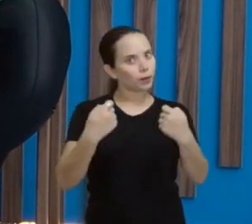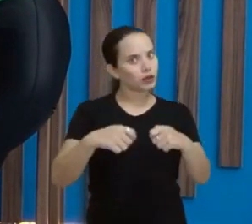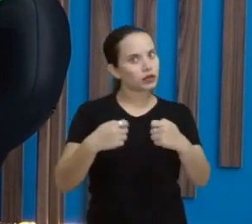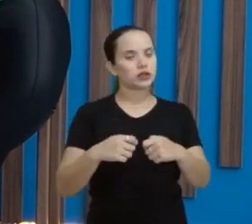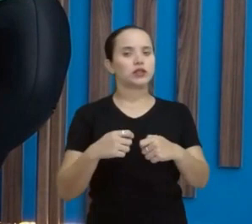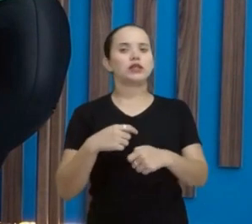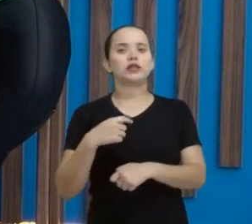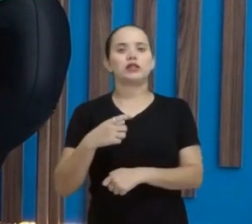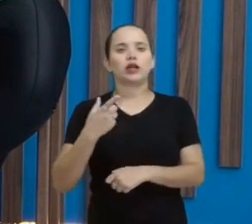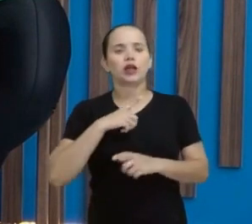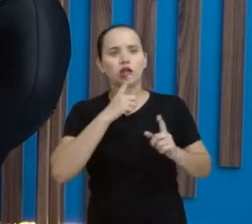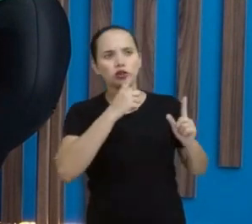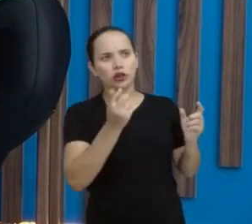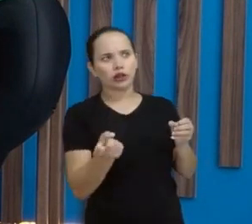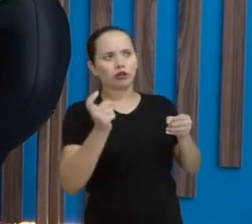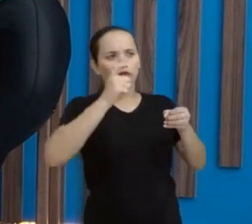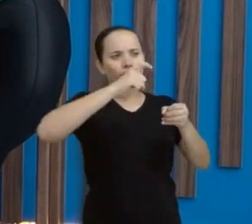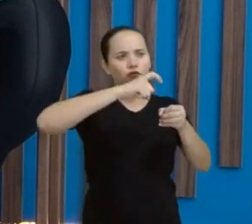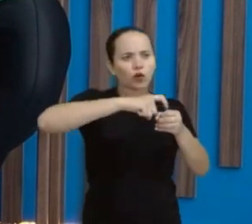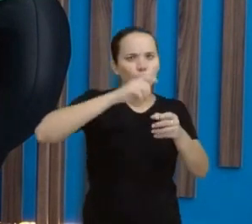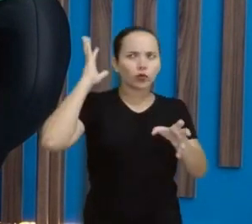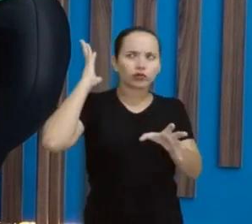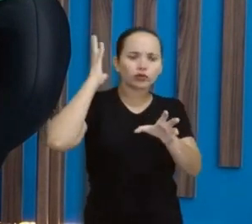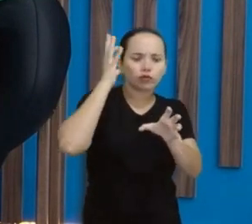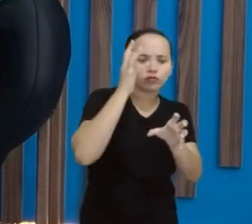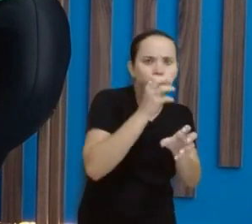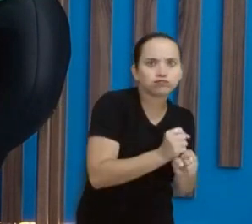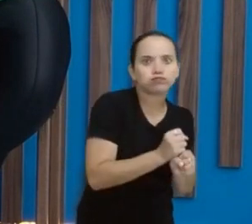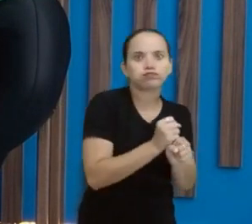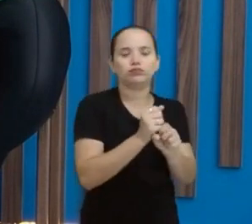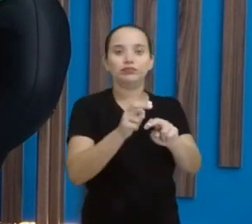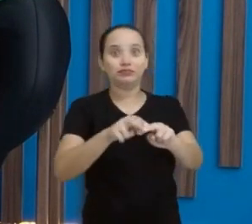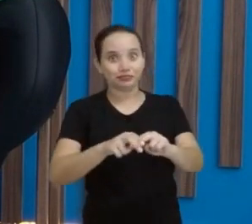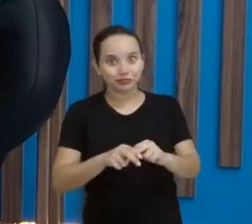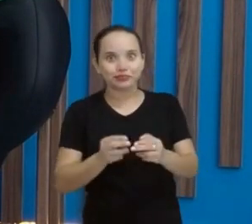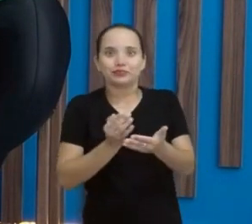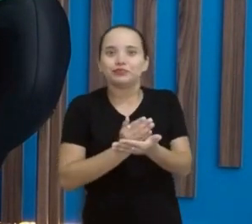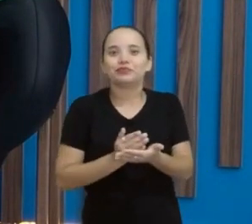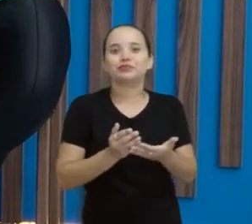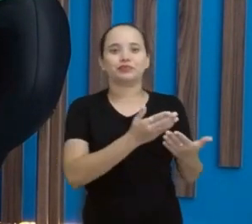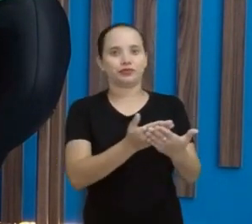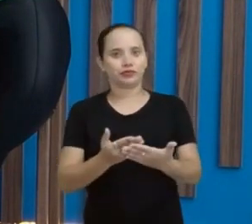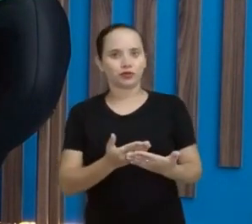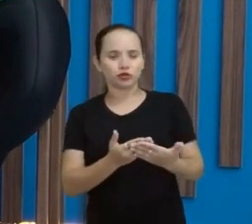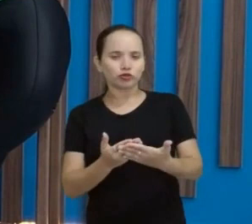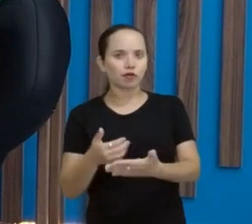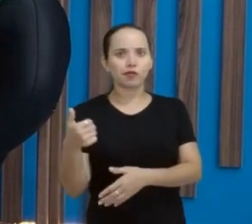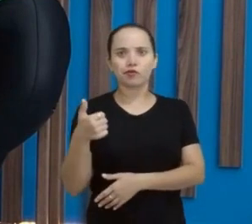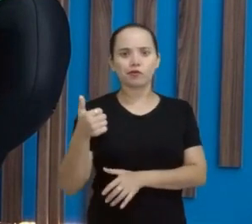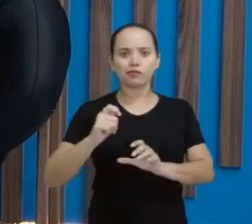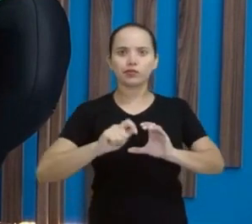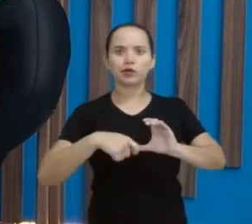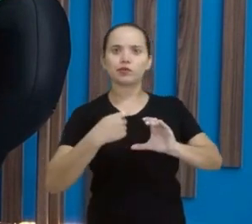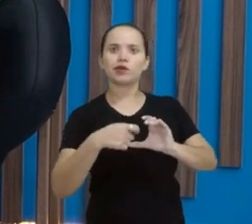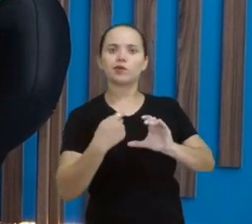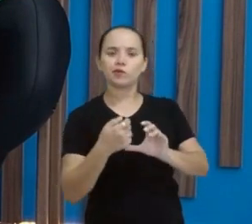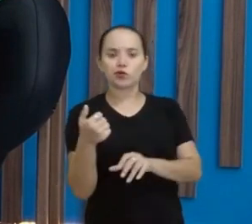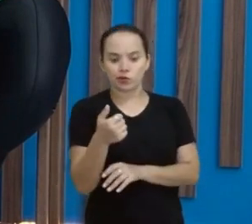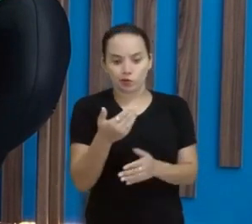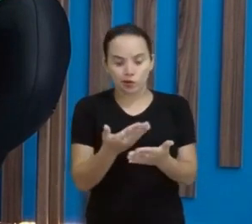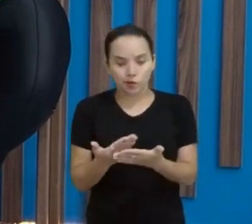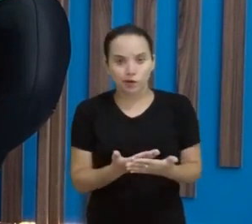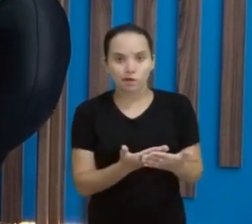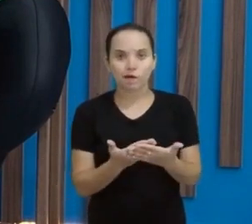vá recapitulando algumas coisas, né? Então, por isso que a gente iniciou a aula com aquele primeiro vídeo da nossa primeira